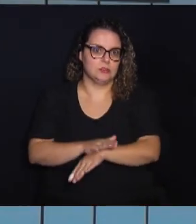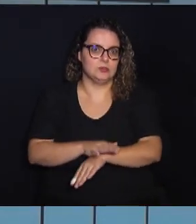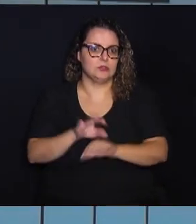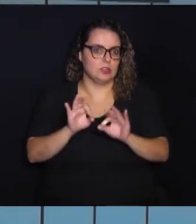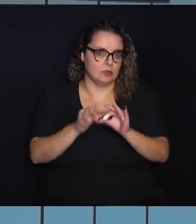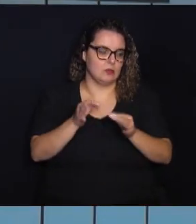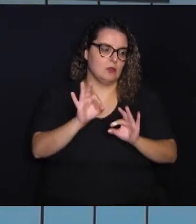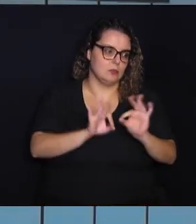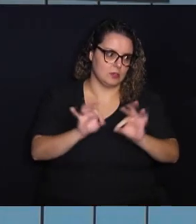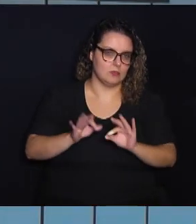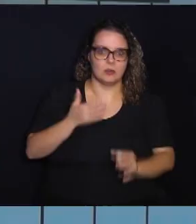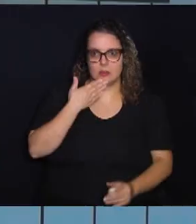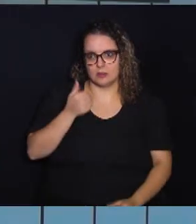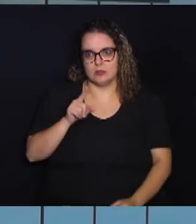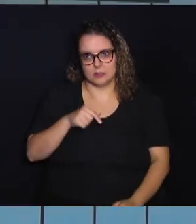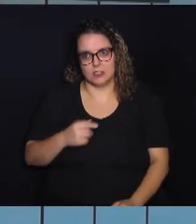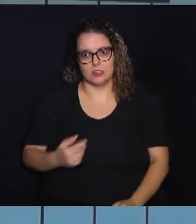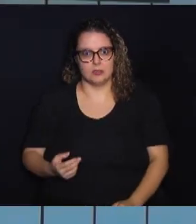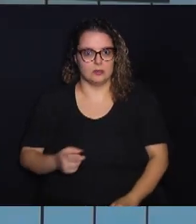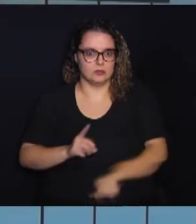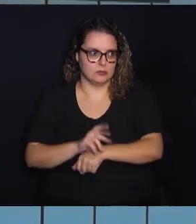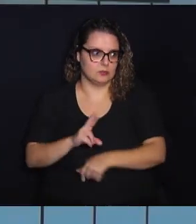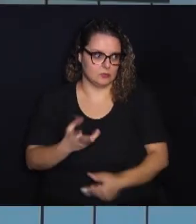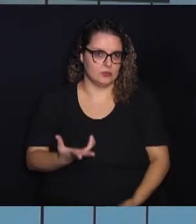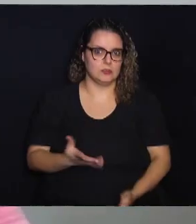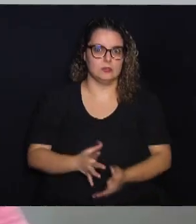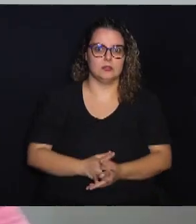se planejarem melhor, né, doutora, também.